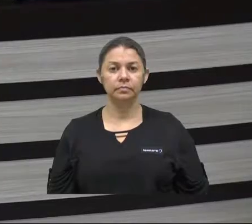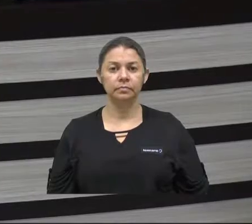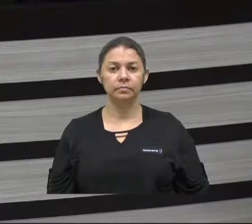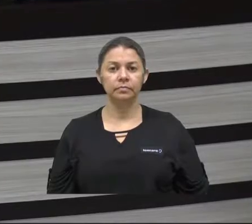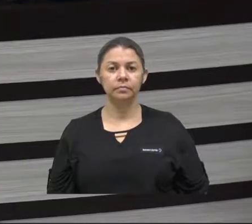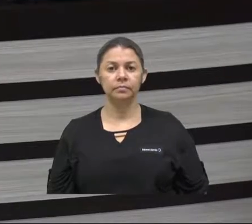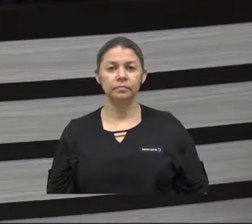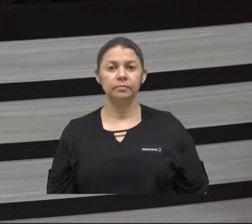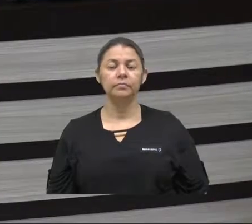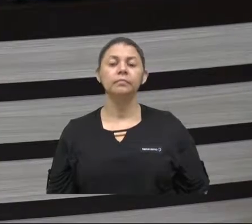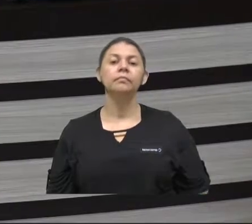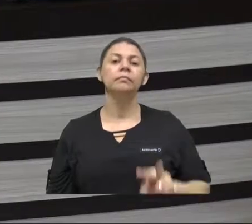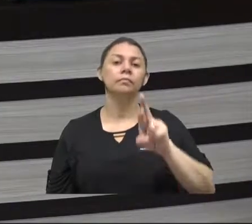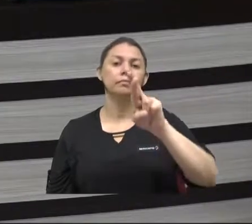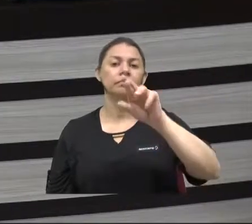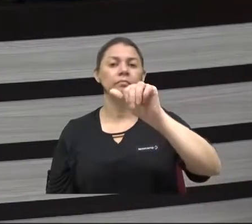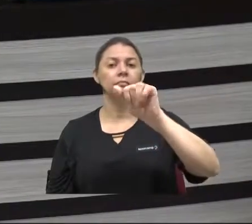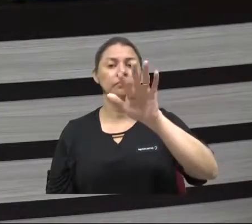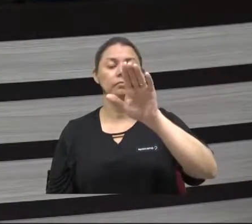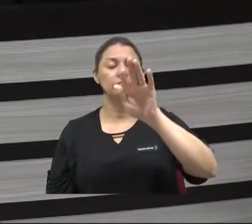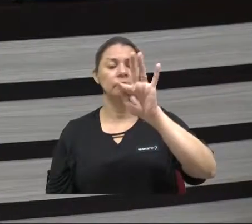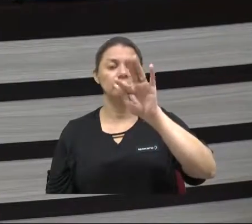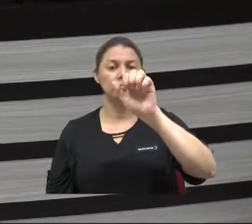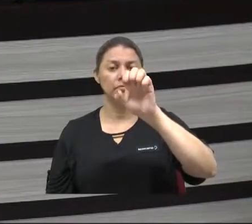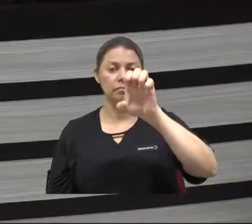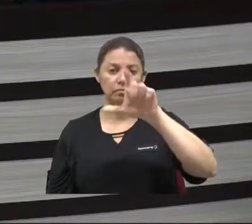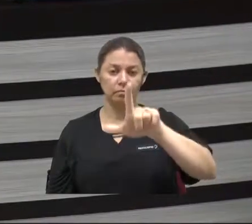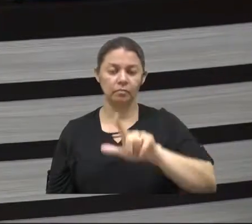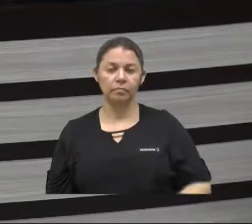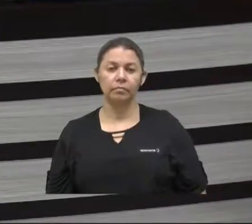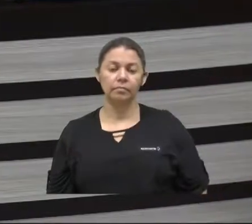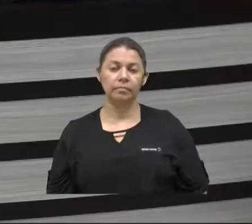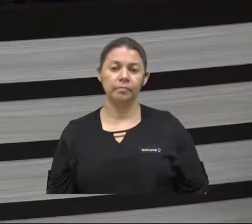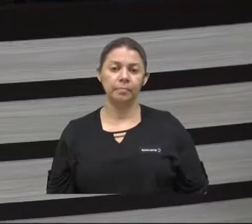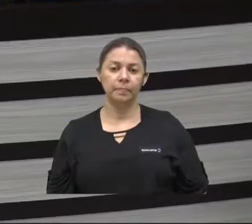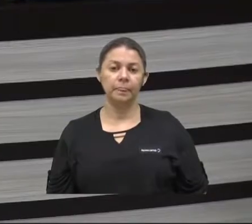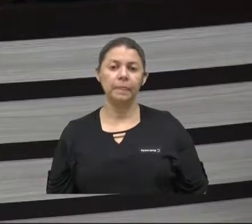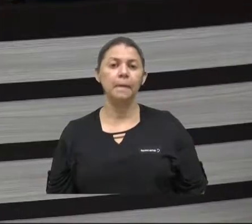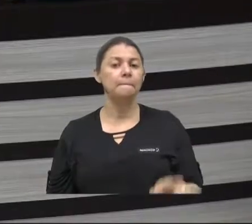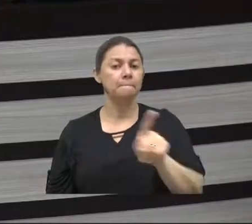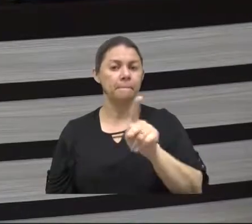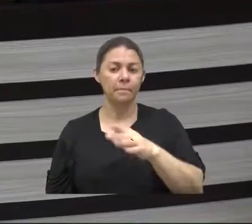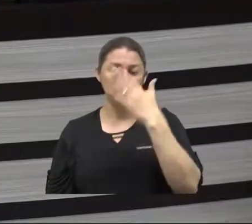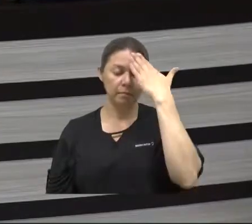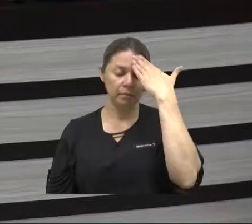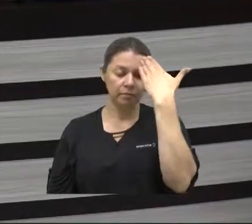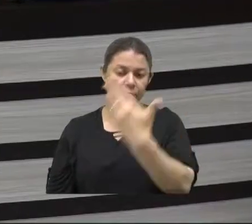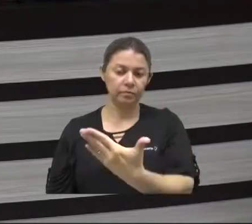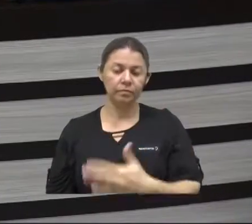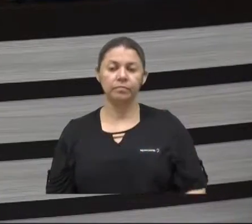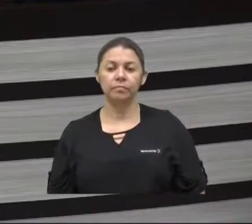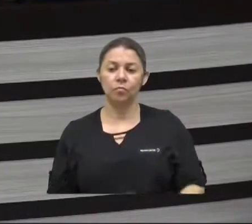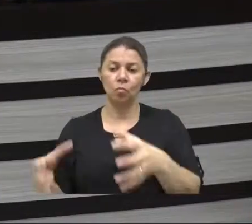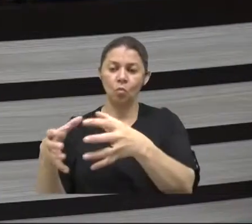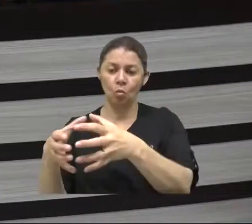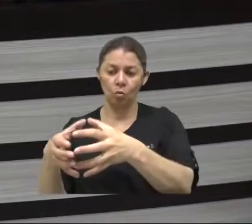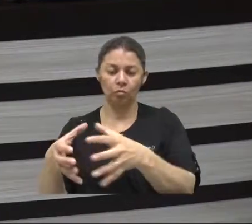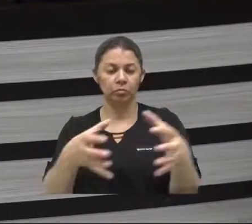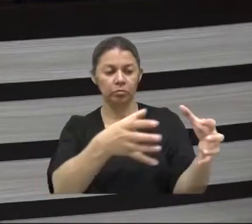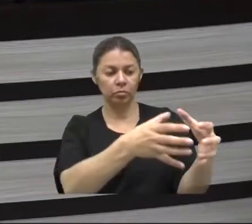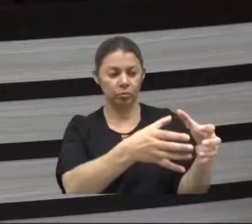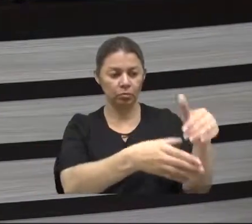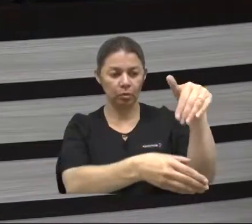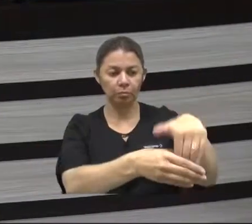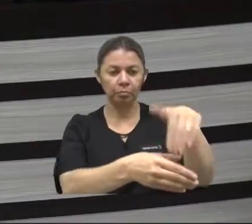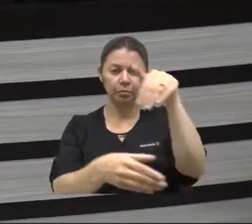Presidente, quero parabenizar o vereador Newton Santos e o Lemão do Jeová Rafá